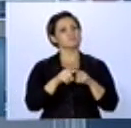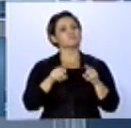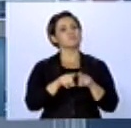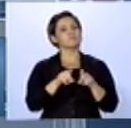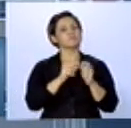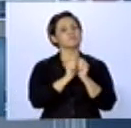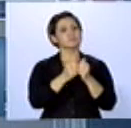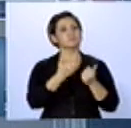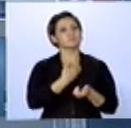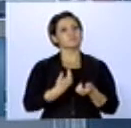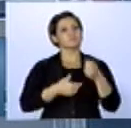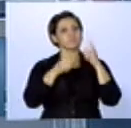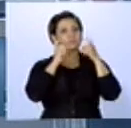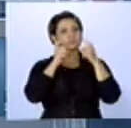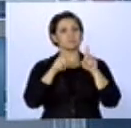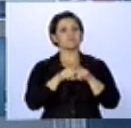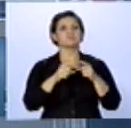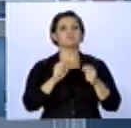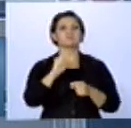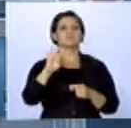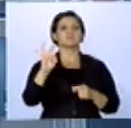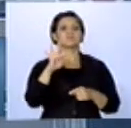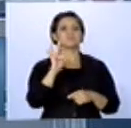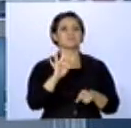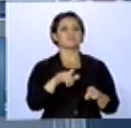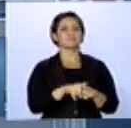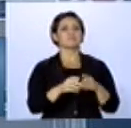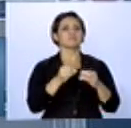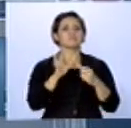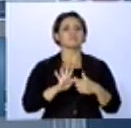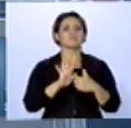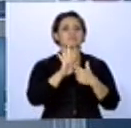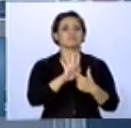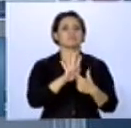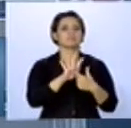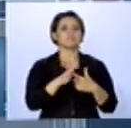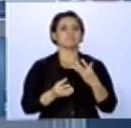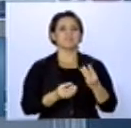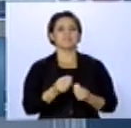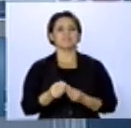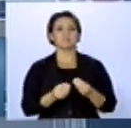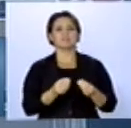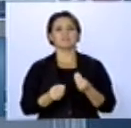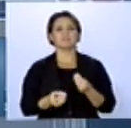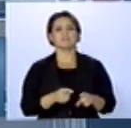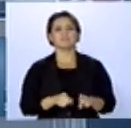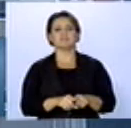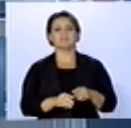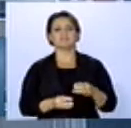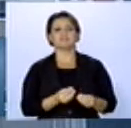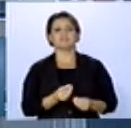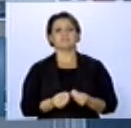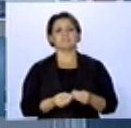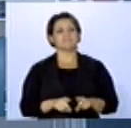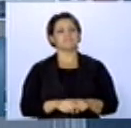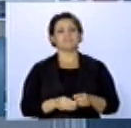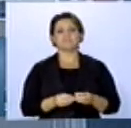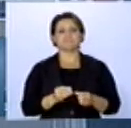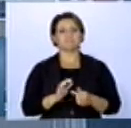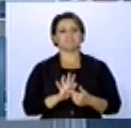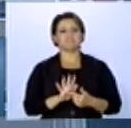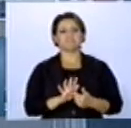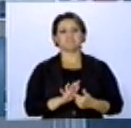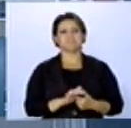administração pública e o STF tem dado tem servido claramente como exemplo de materialização